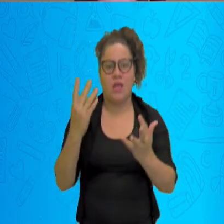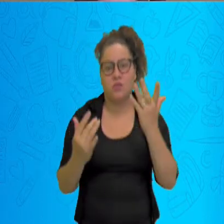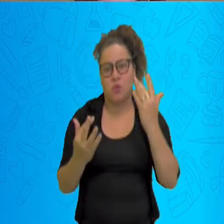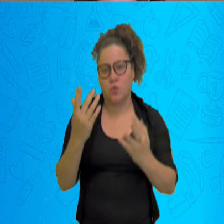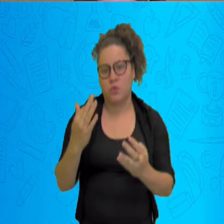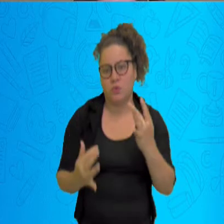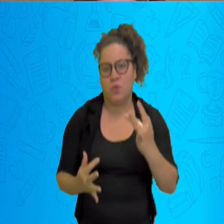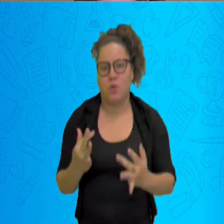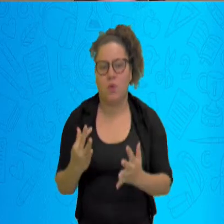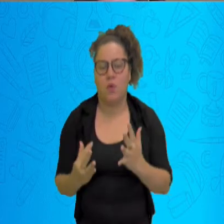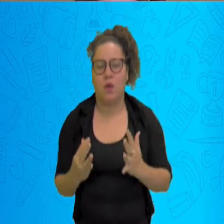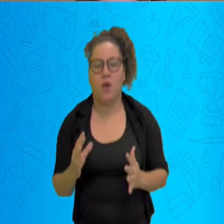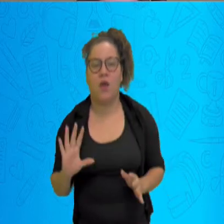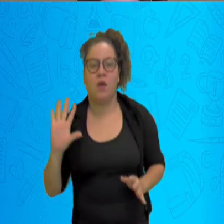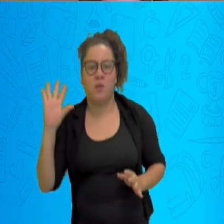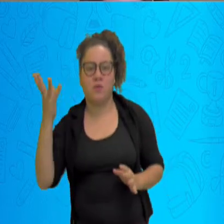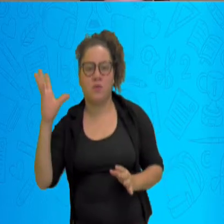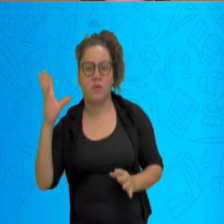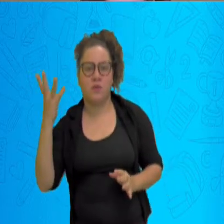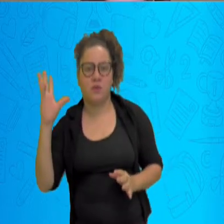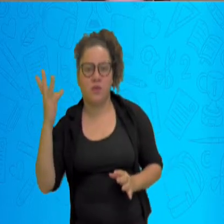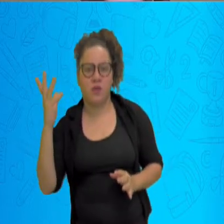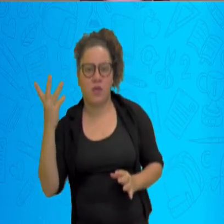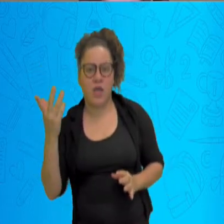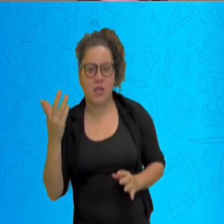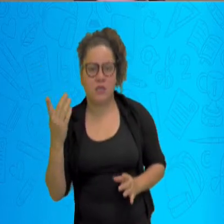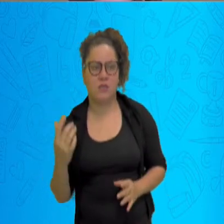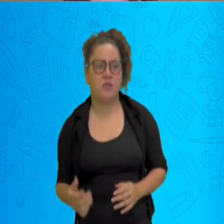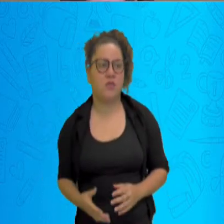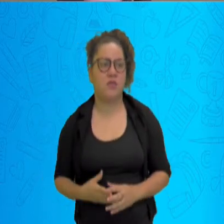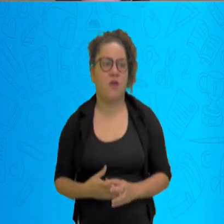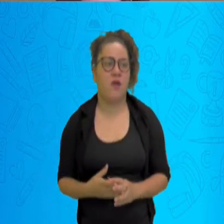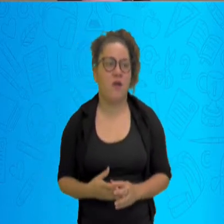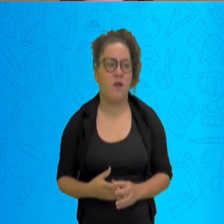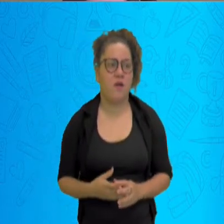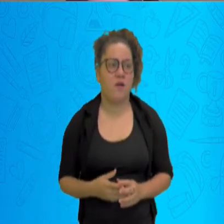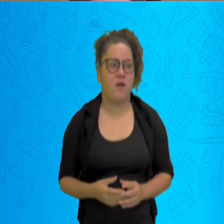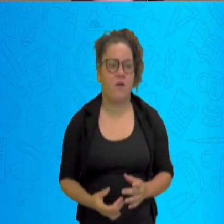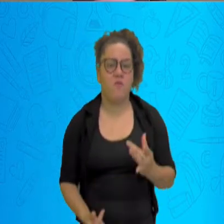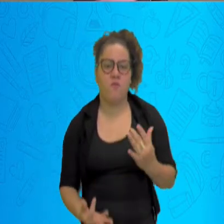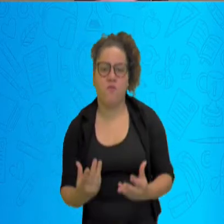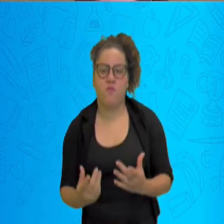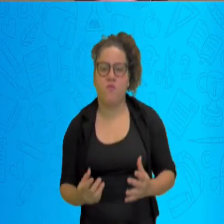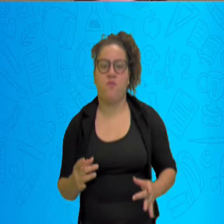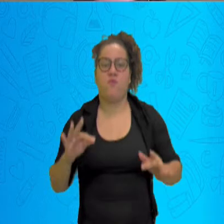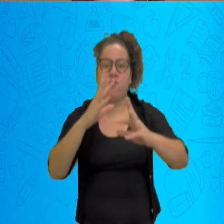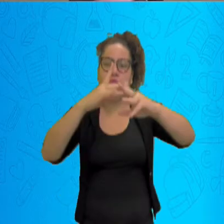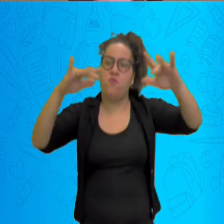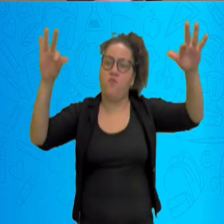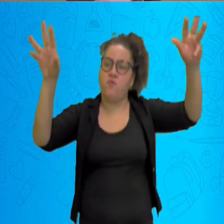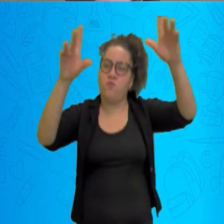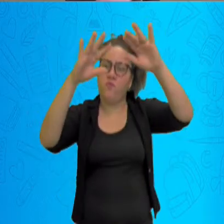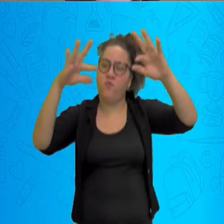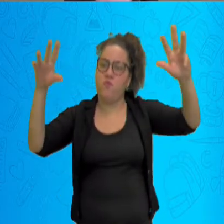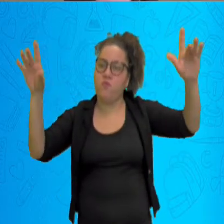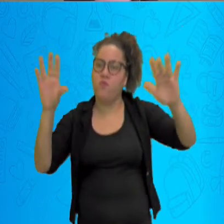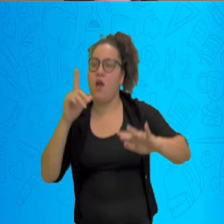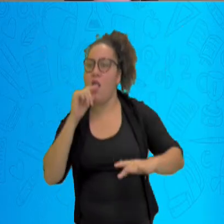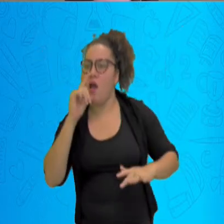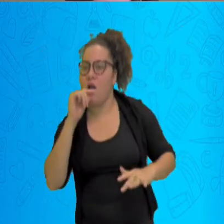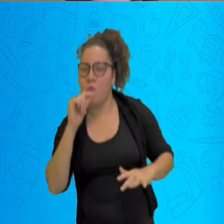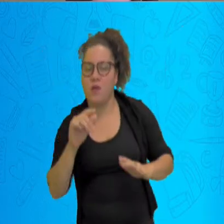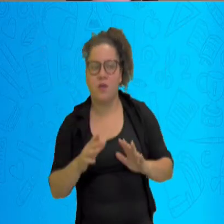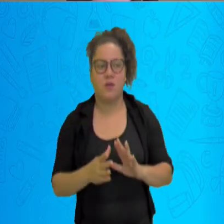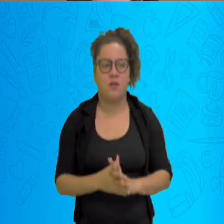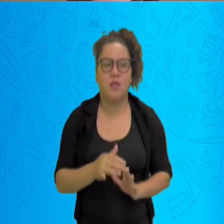estado gasoso quando ela passa pelo processo de evaporação. Um exemplo